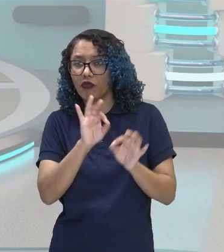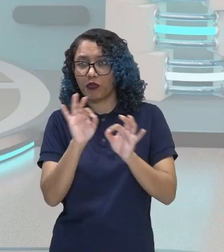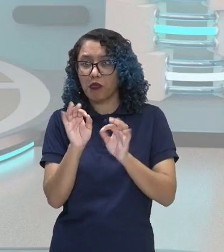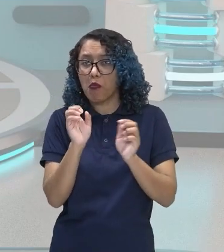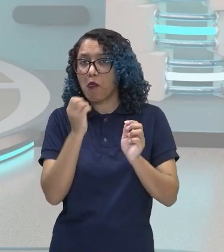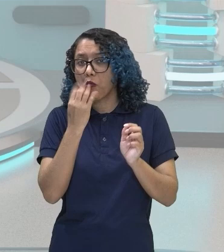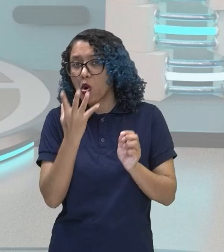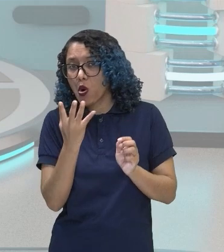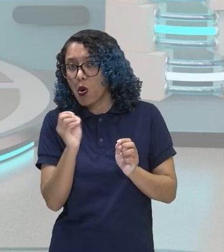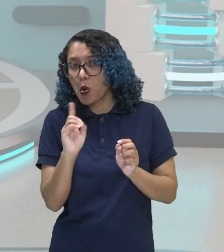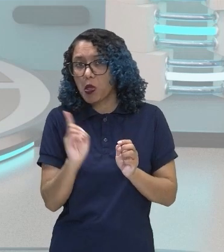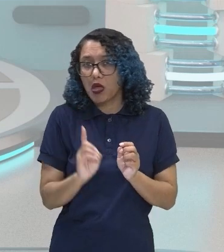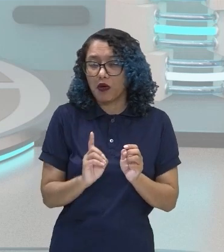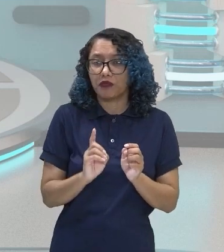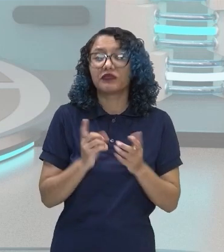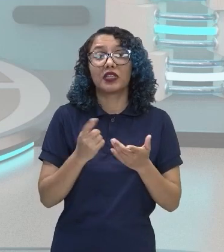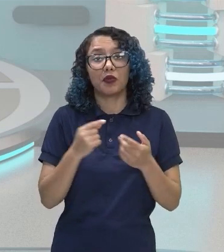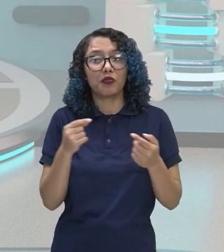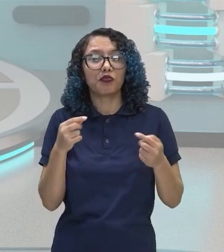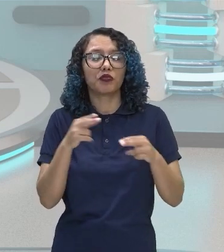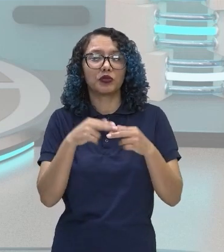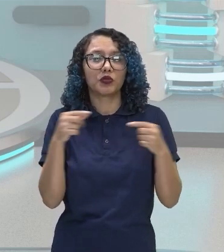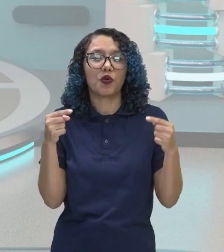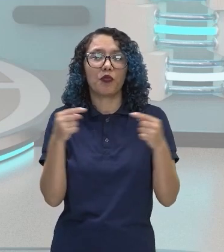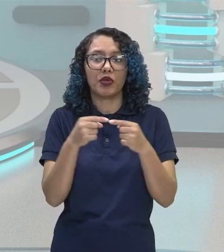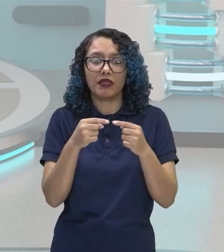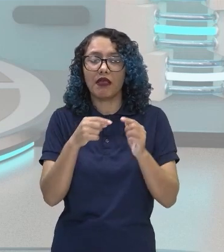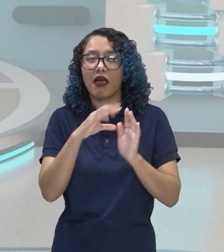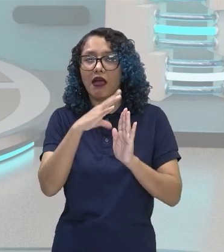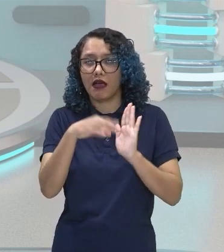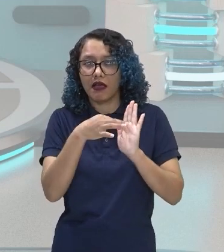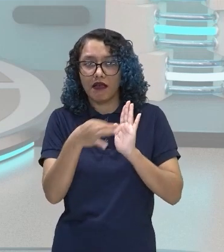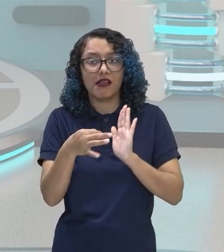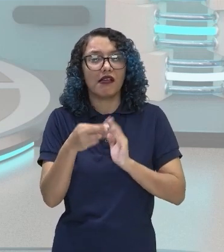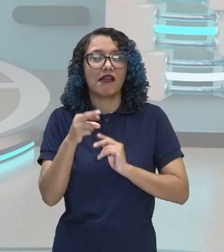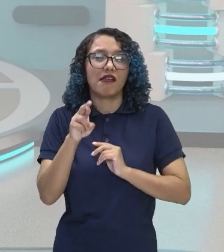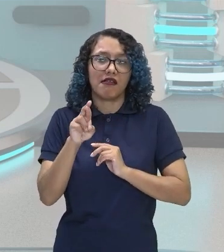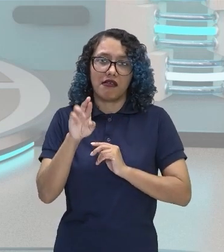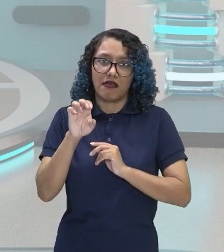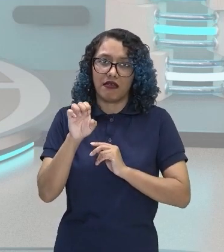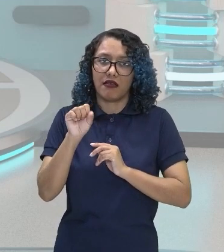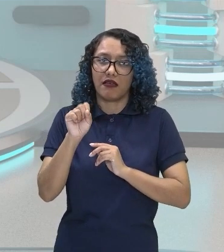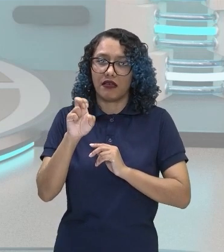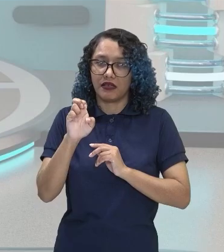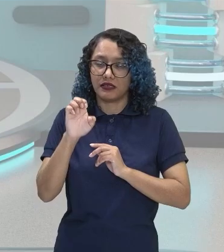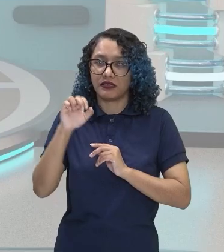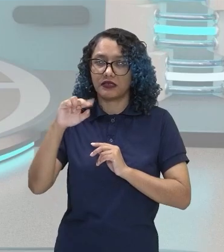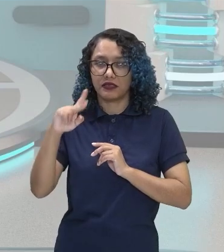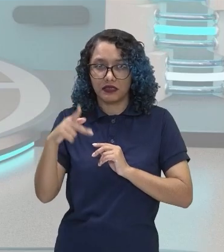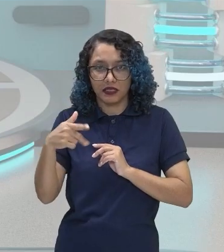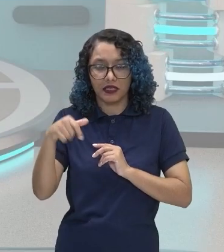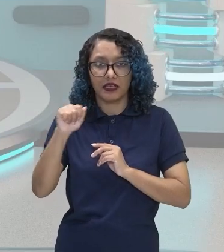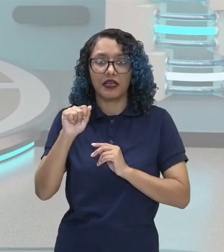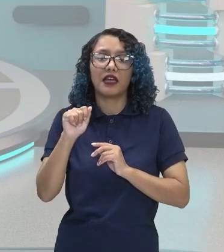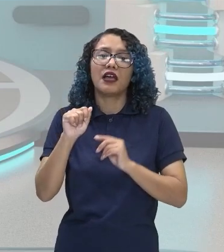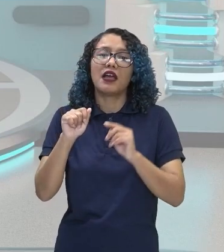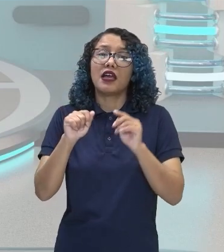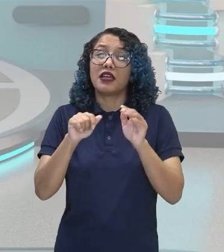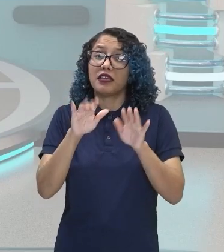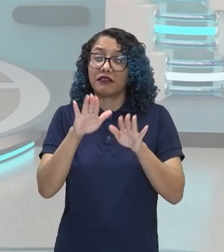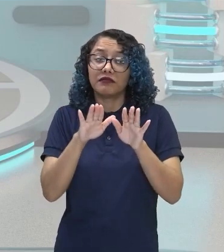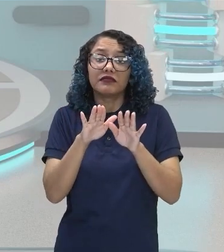programa. O nome disso é resenha, certo? E é muito comum haver aí sites especializados